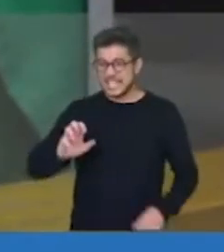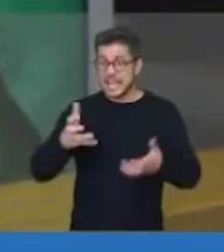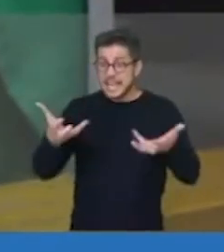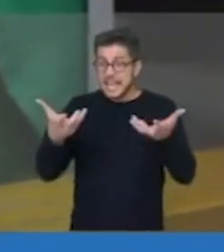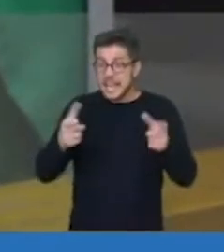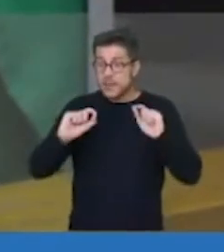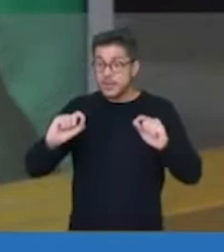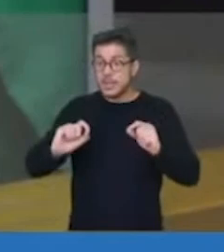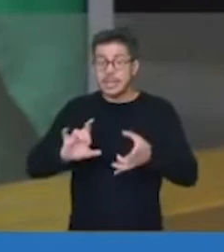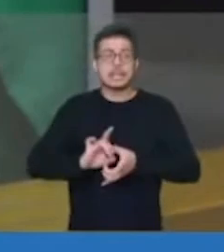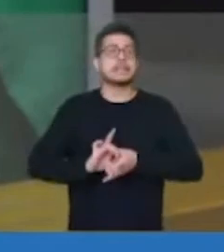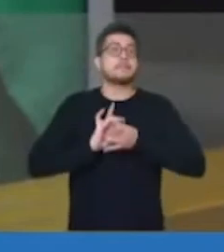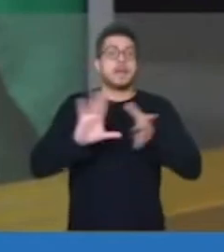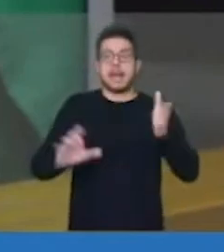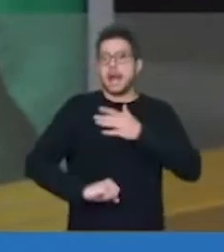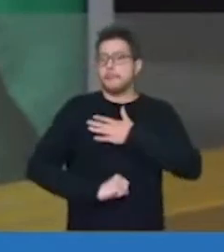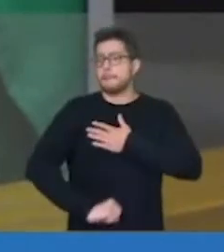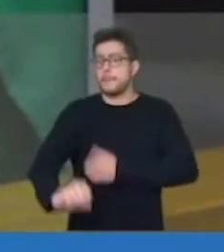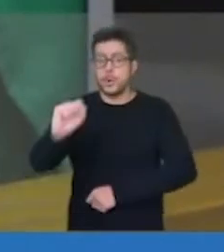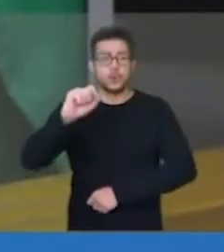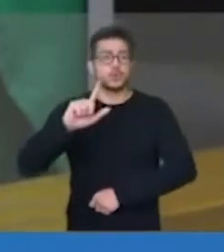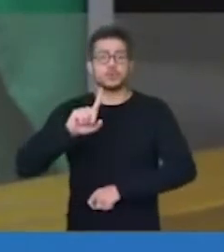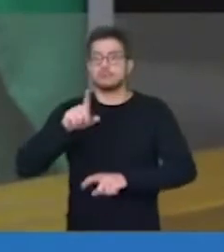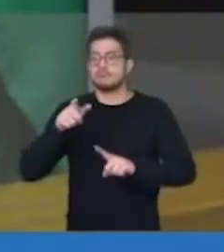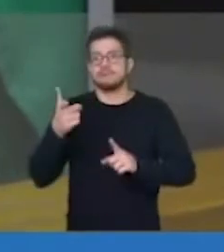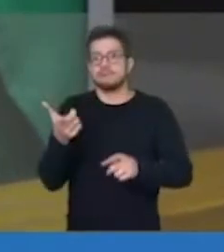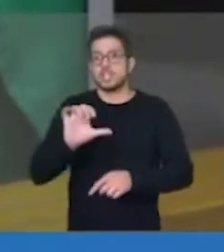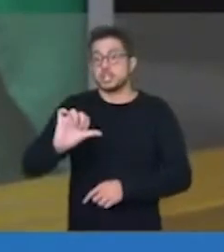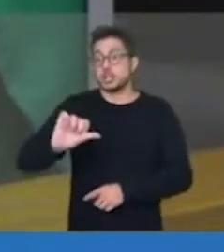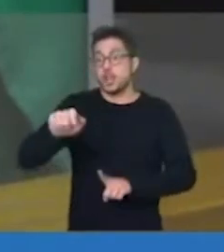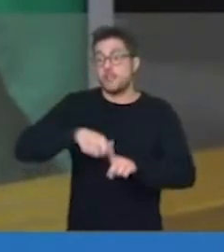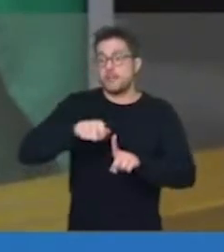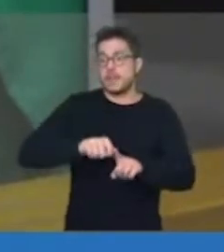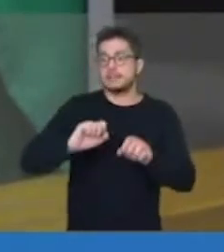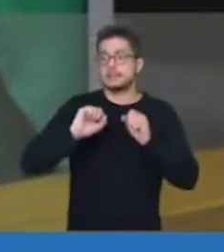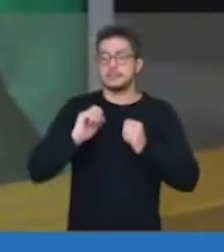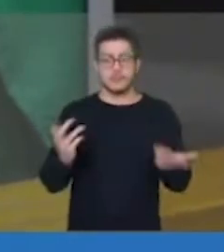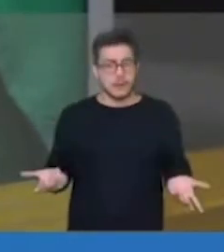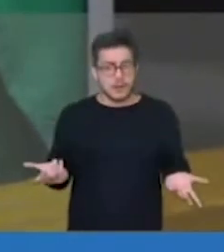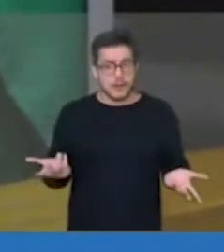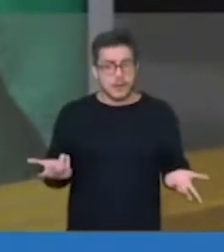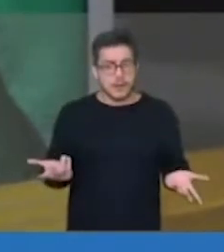o 9º mês de gravidez, se deixarem. Então, não vamos